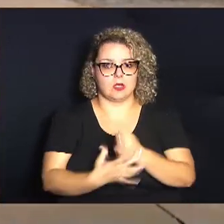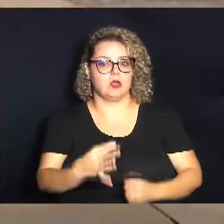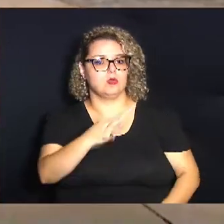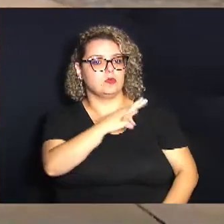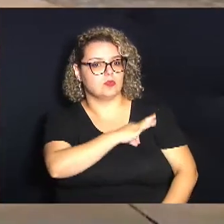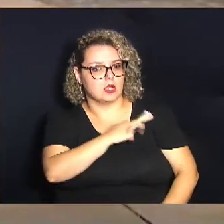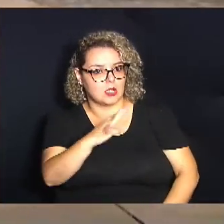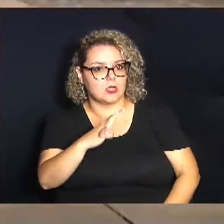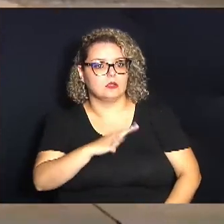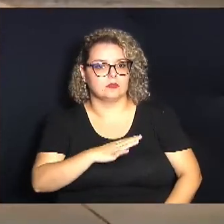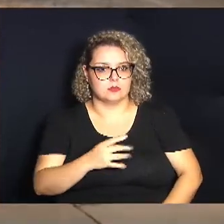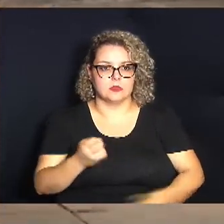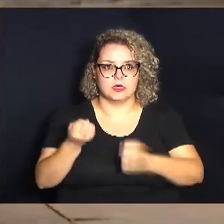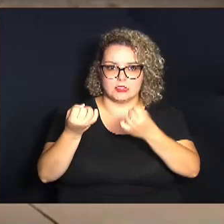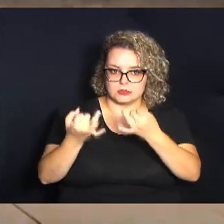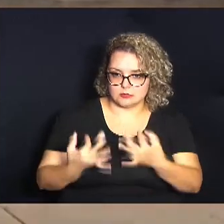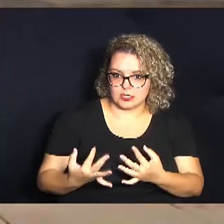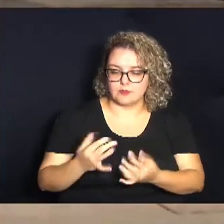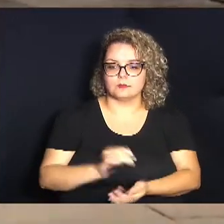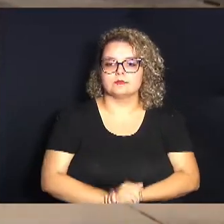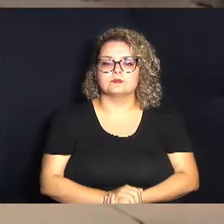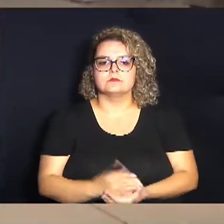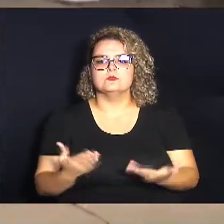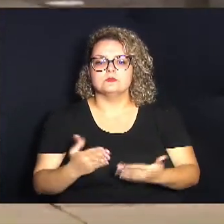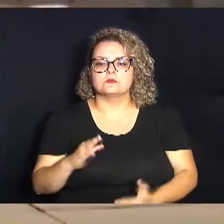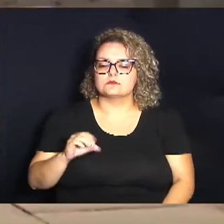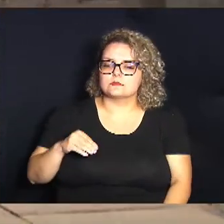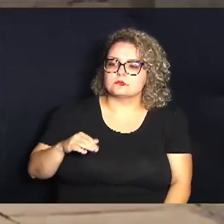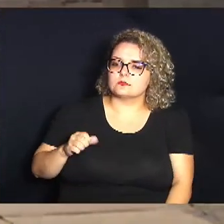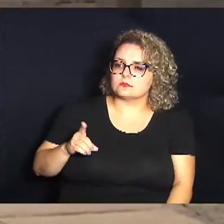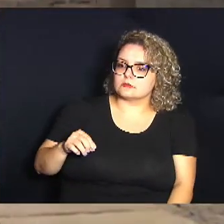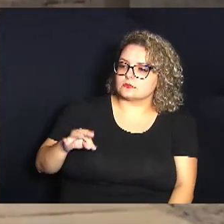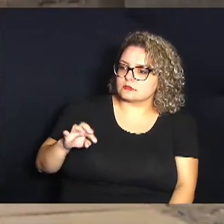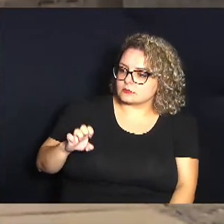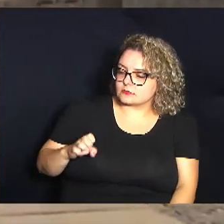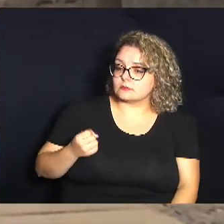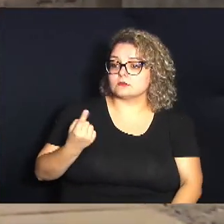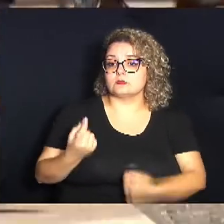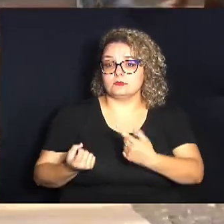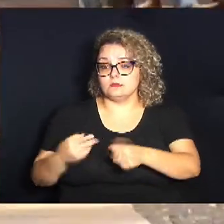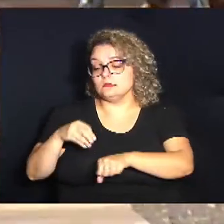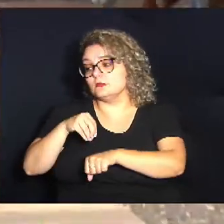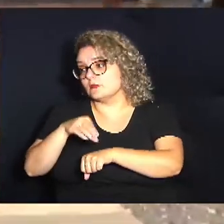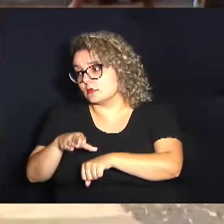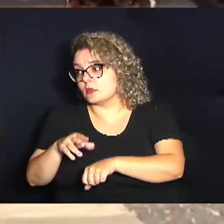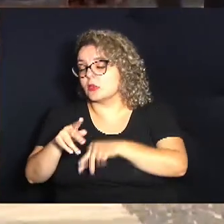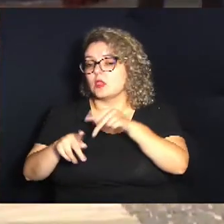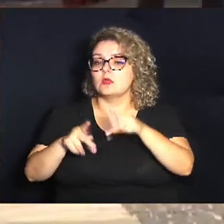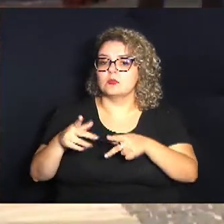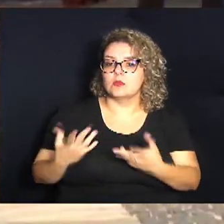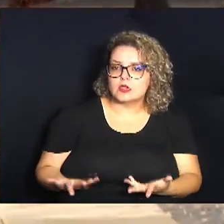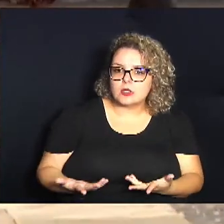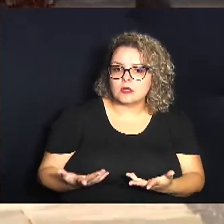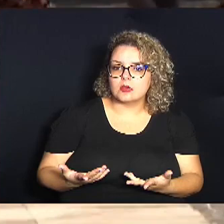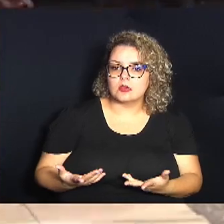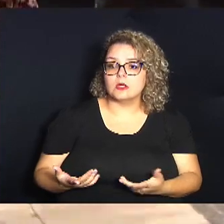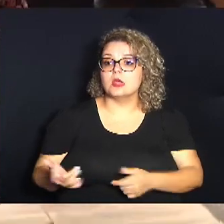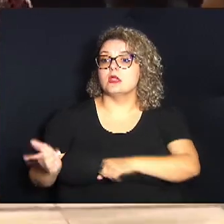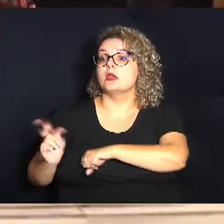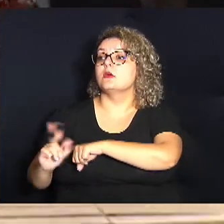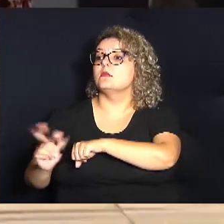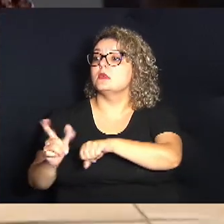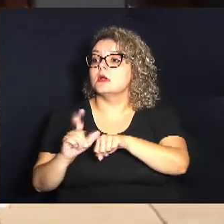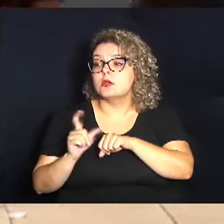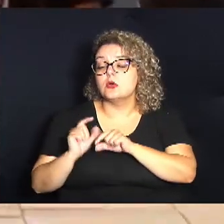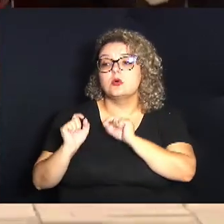municipal para ser orientado. Agora, comandante, você falou sobre algumas dicas de segurança para a população e para os lojistas, o que